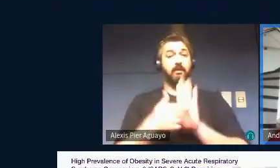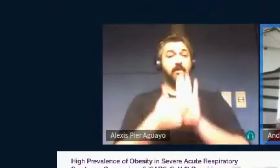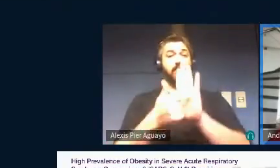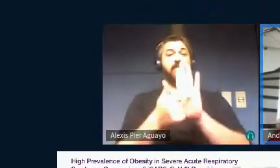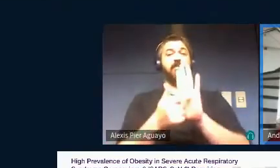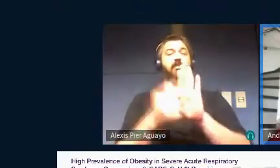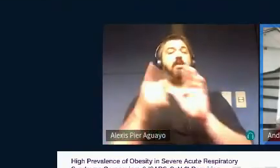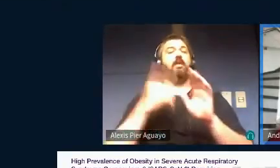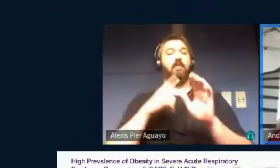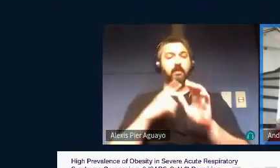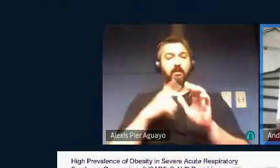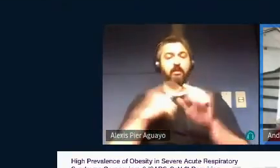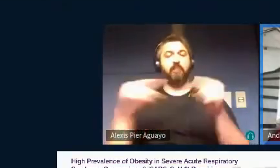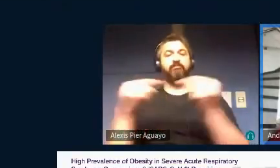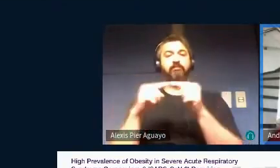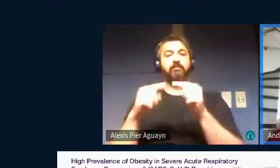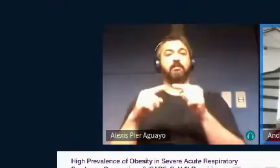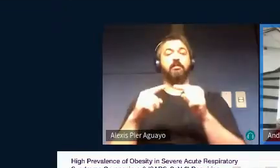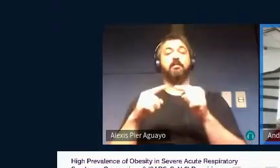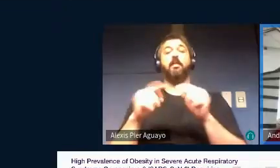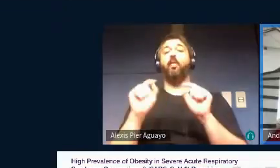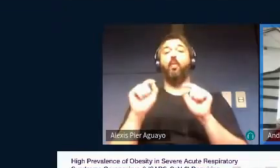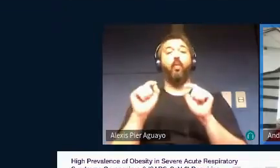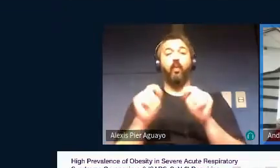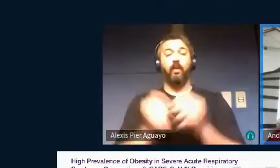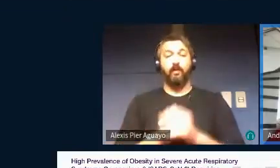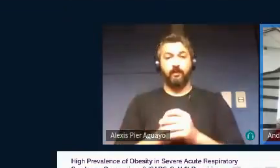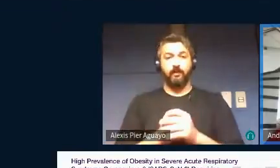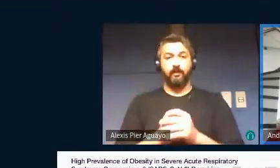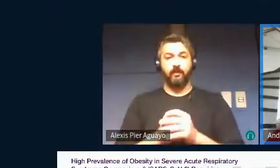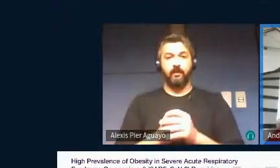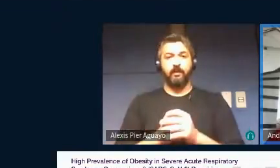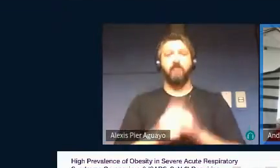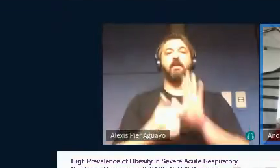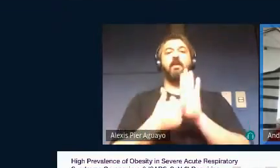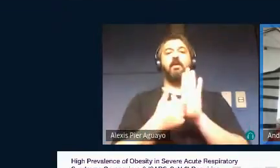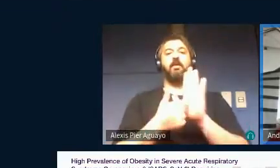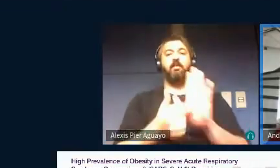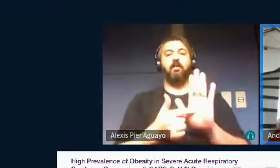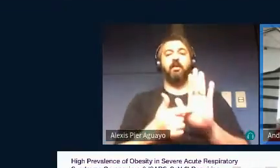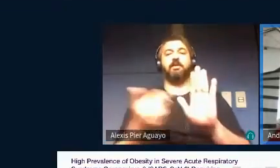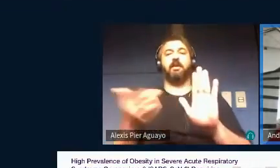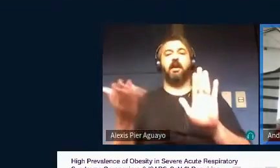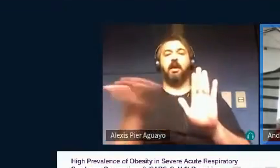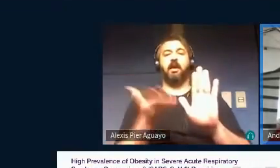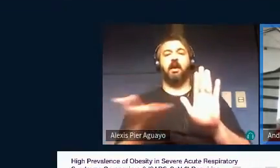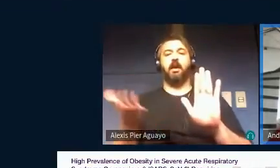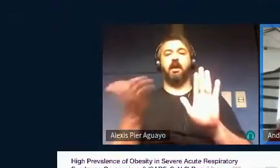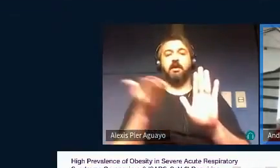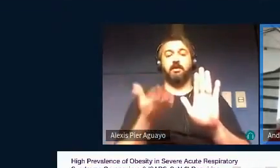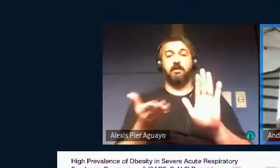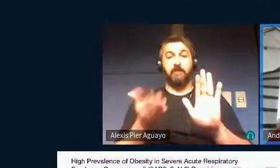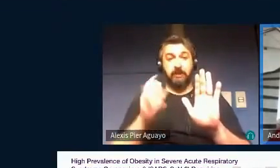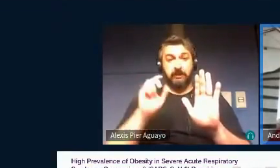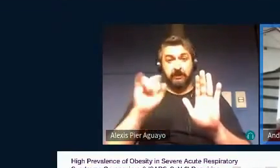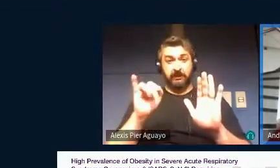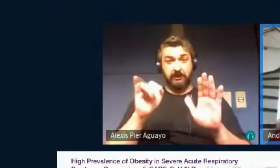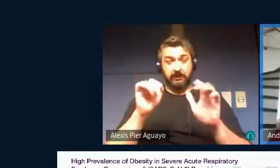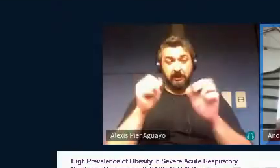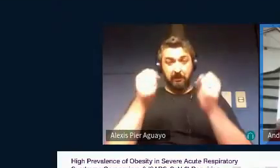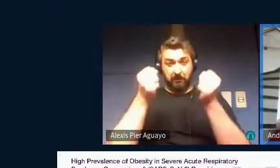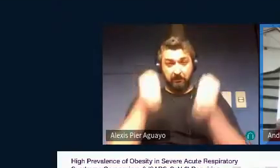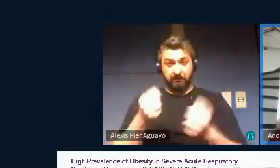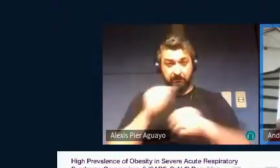e mostrou ainda mais que conseguiu fazer uma relação que quanto maior o grau de obesidade,